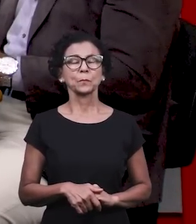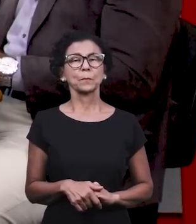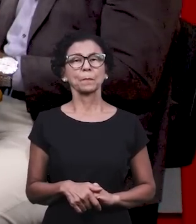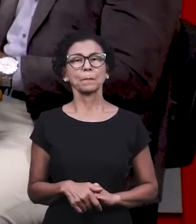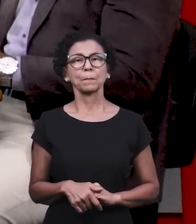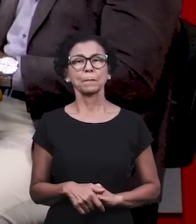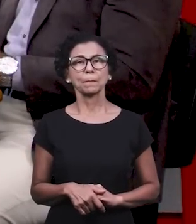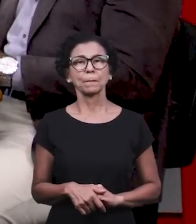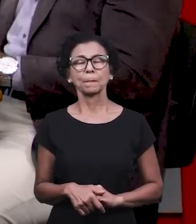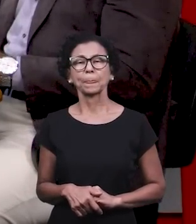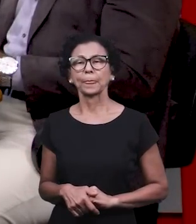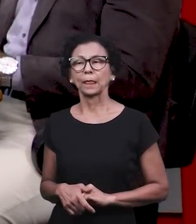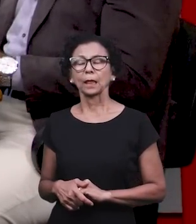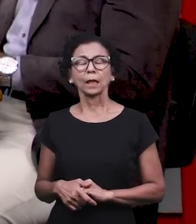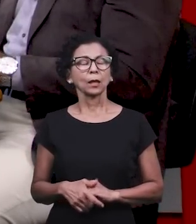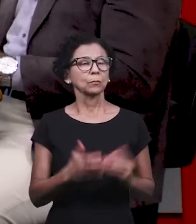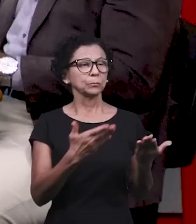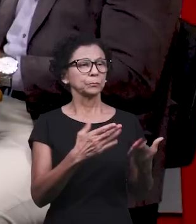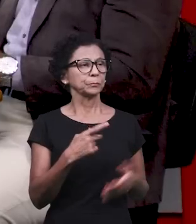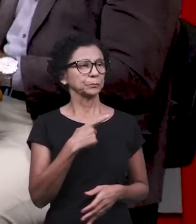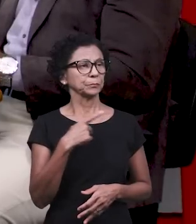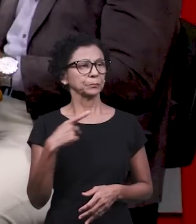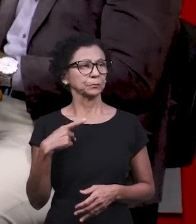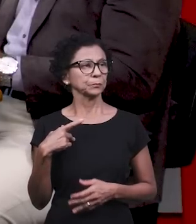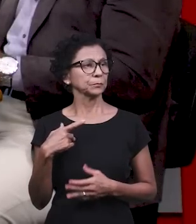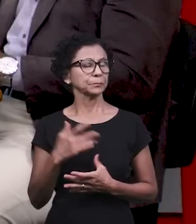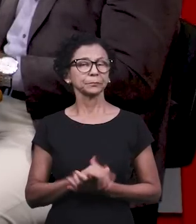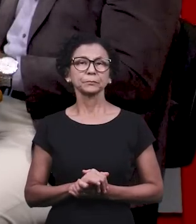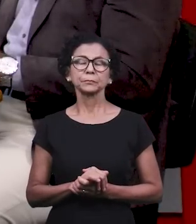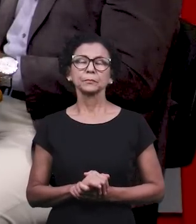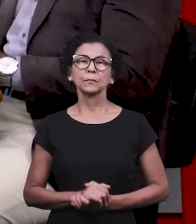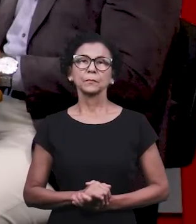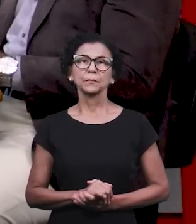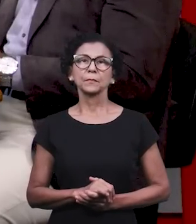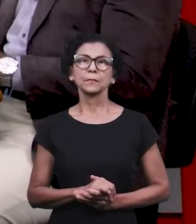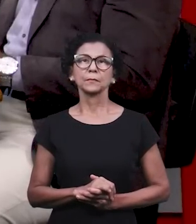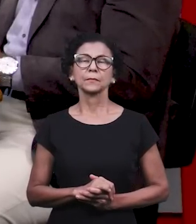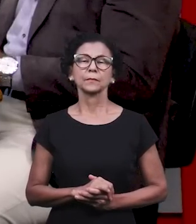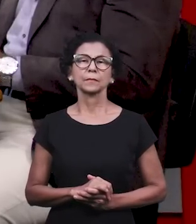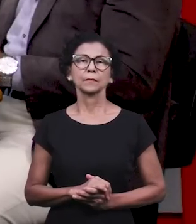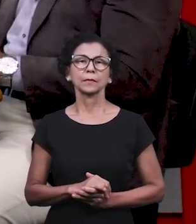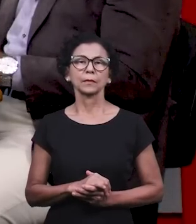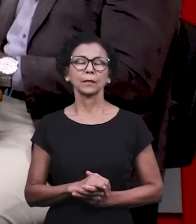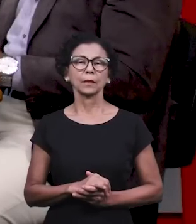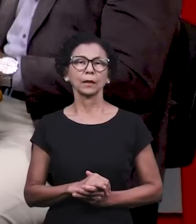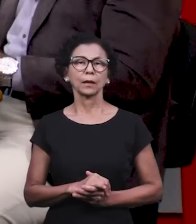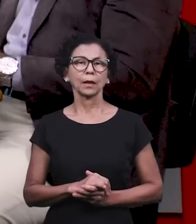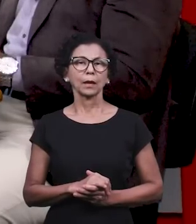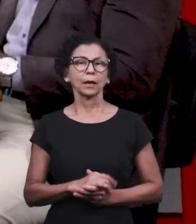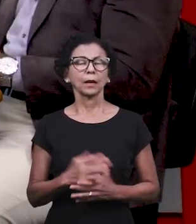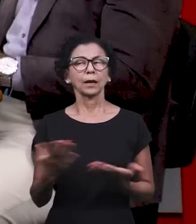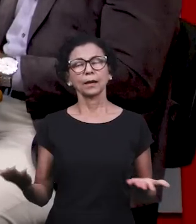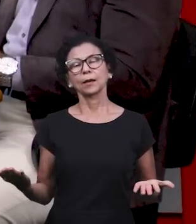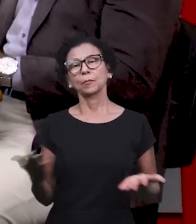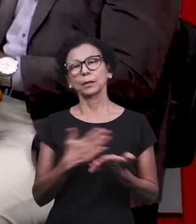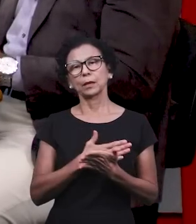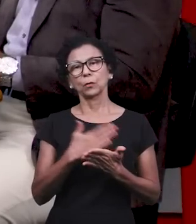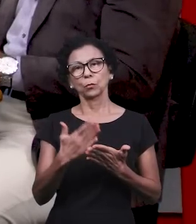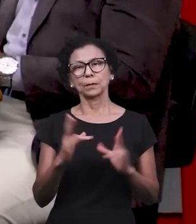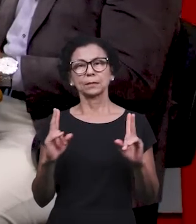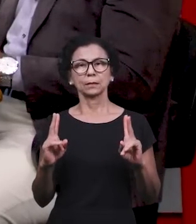promessa, vem para a terra prometida, né, Canaã, né, vai até o Egito, volta. Tudo isso nós